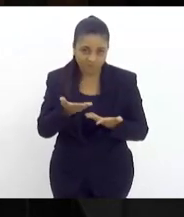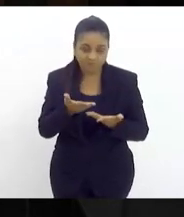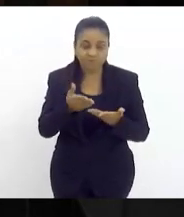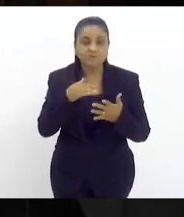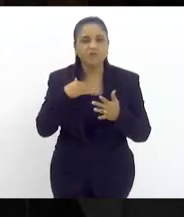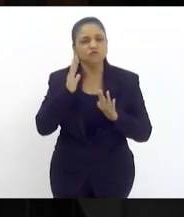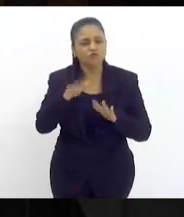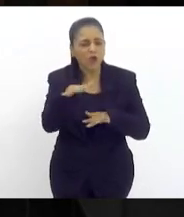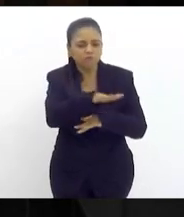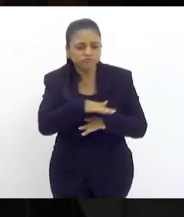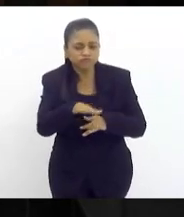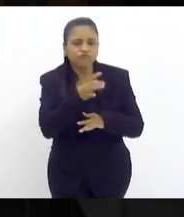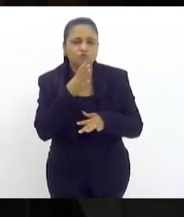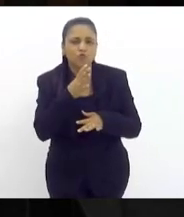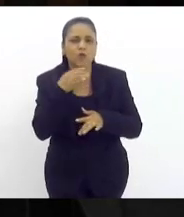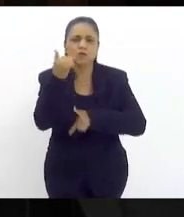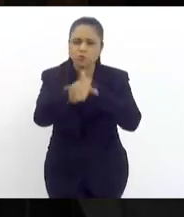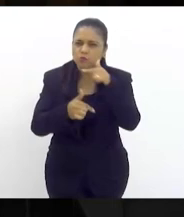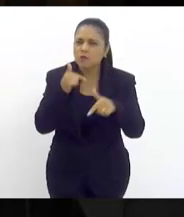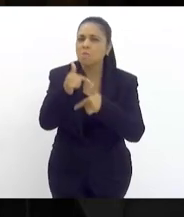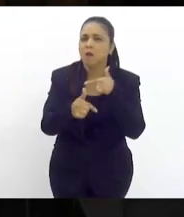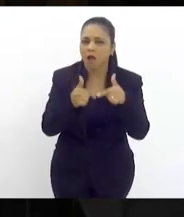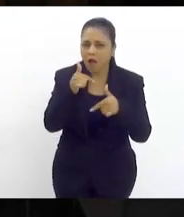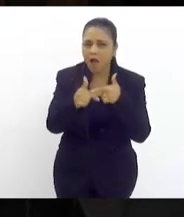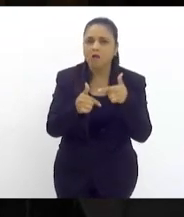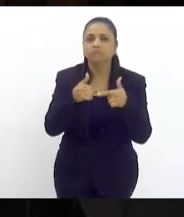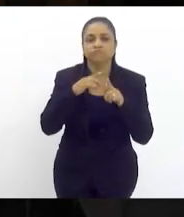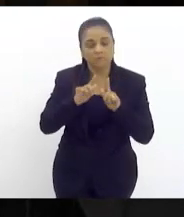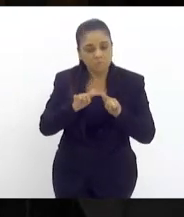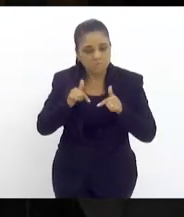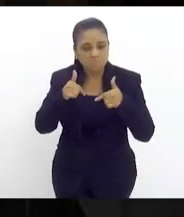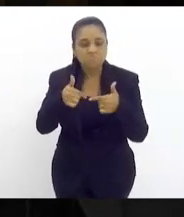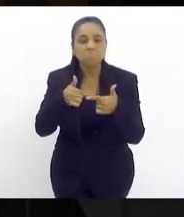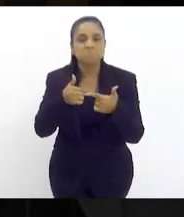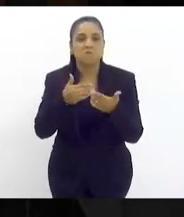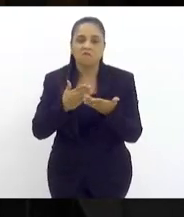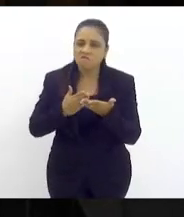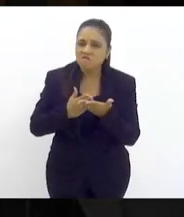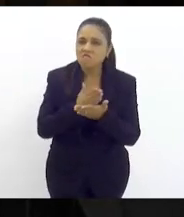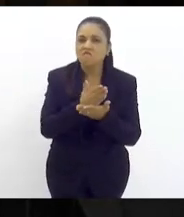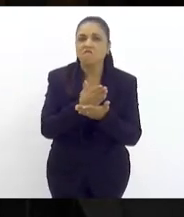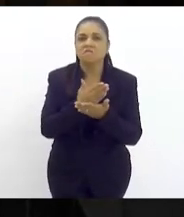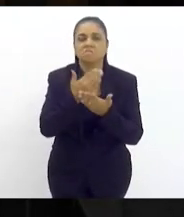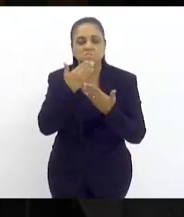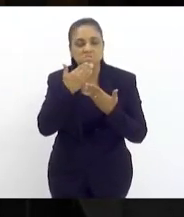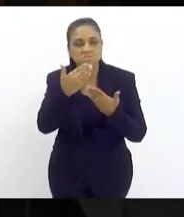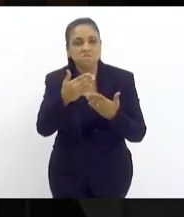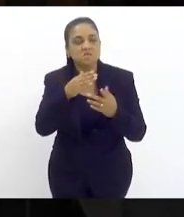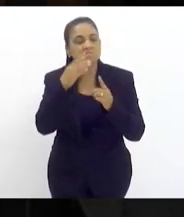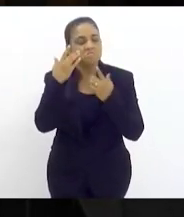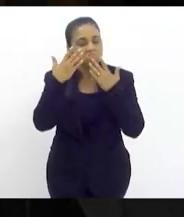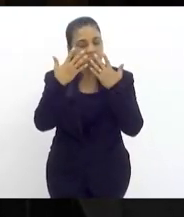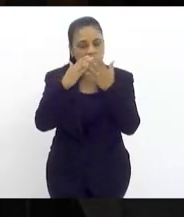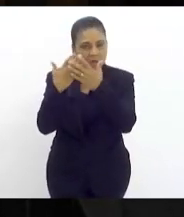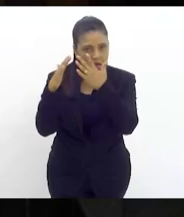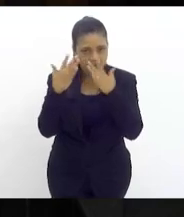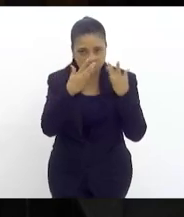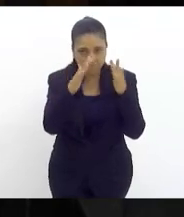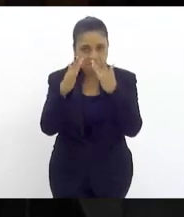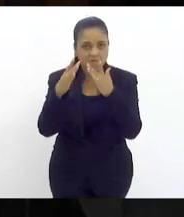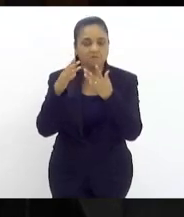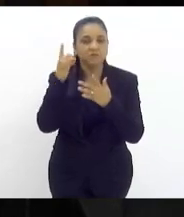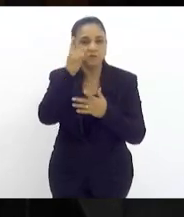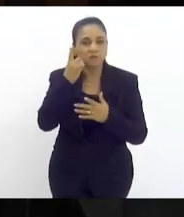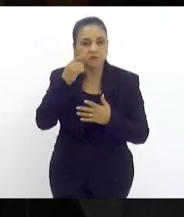ocupação, já conheço o trabalho, quero me manifestar aqui favoravelmente, parabenizar a deputada Renata pela iniciativa dessa